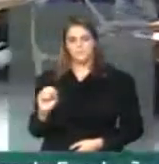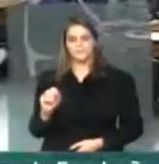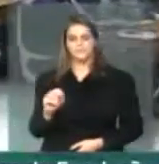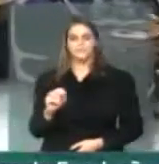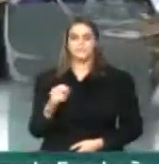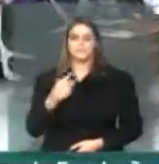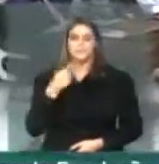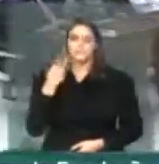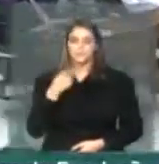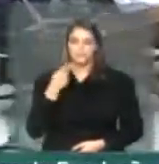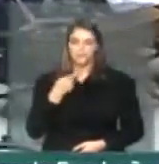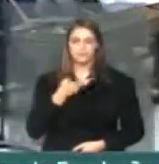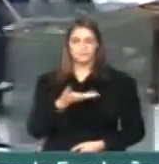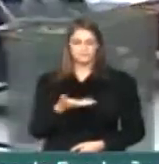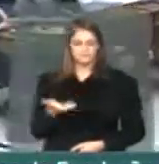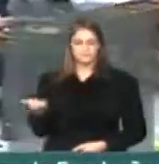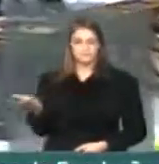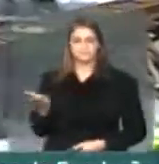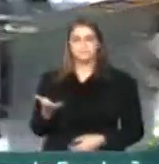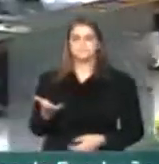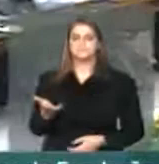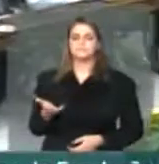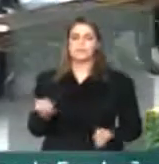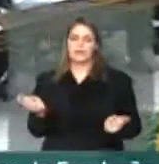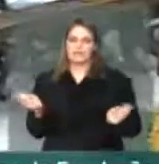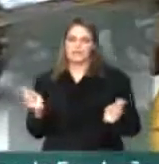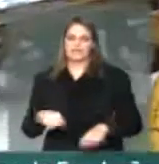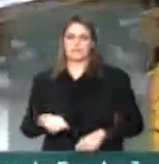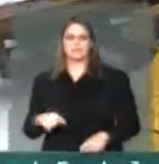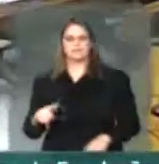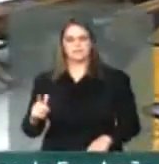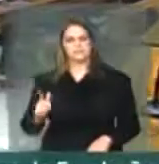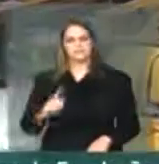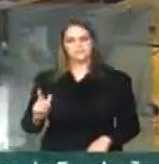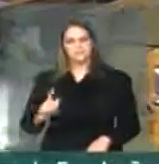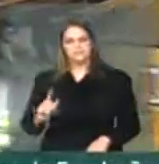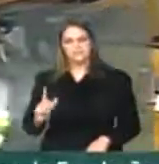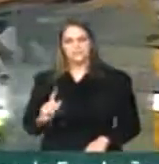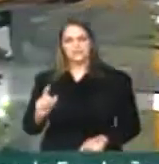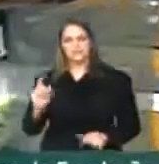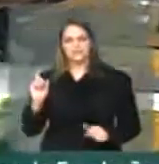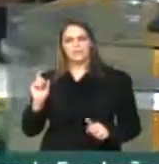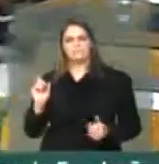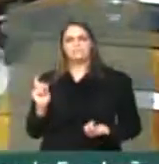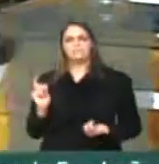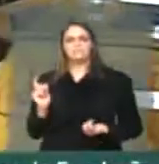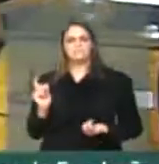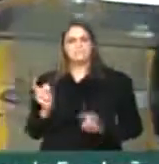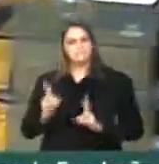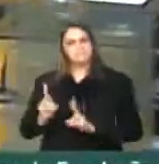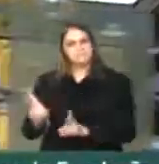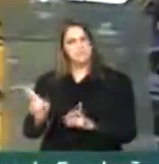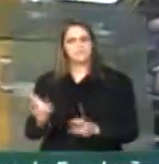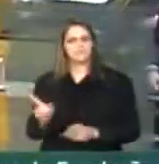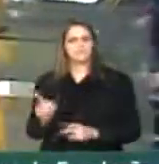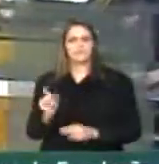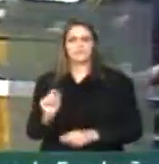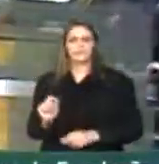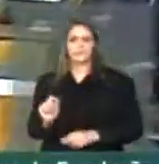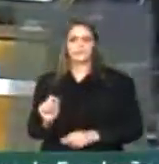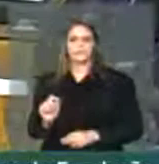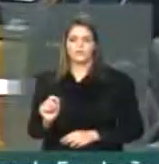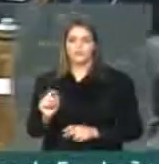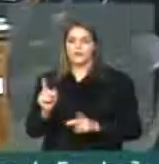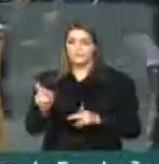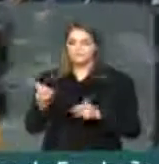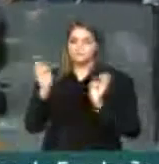exaltar aqui a capacidade transformadora no olho do povo. O